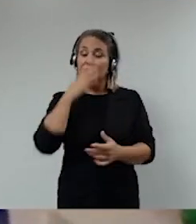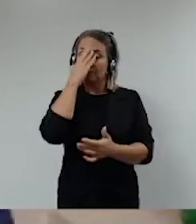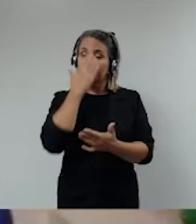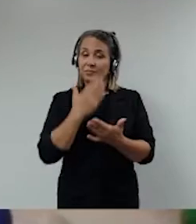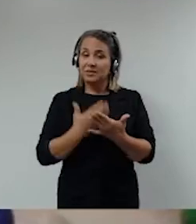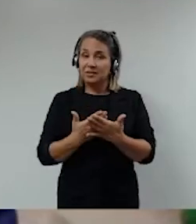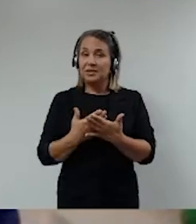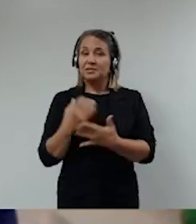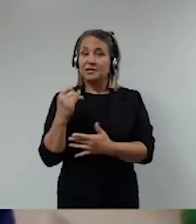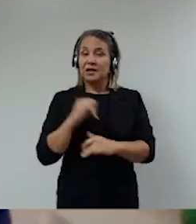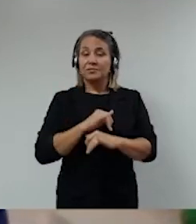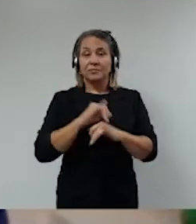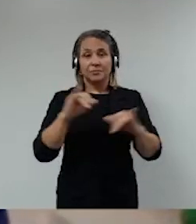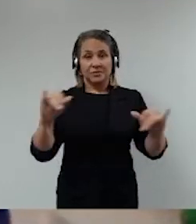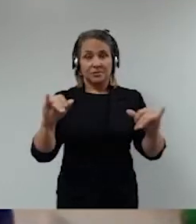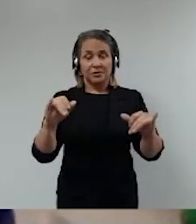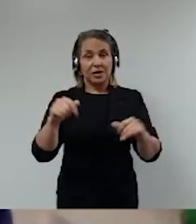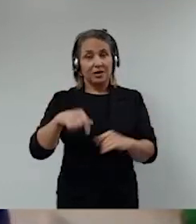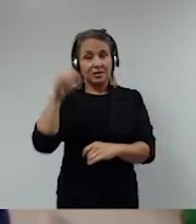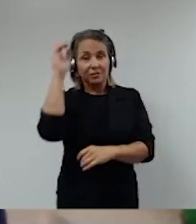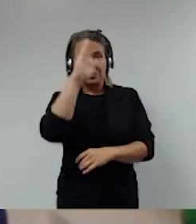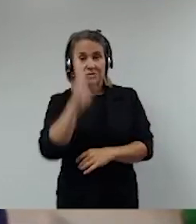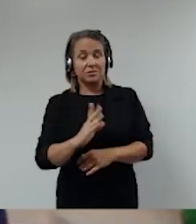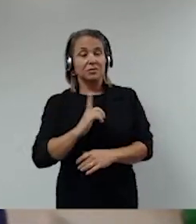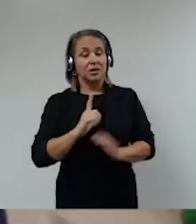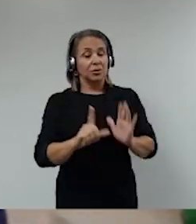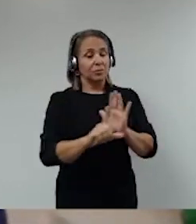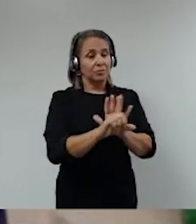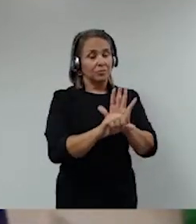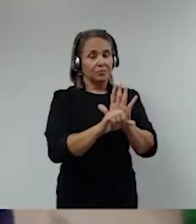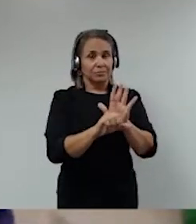né? No Brasil, a gente está com a lei